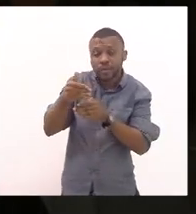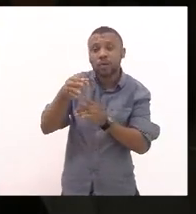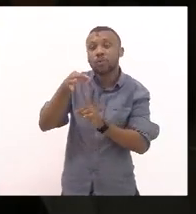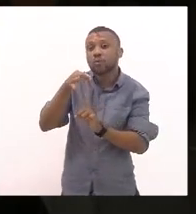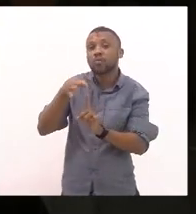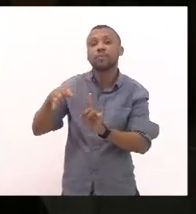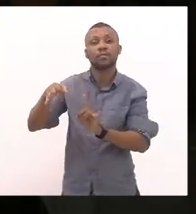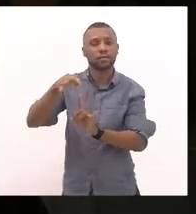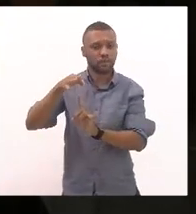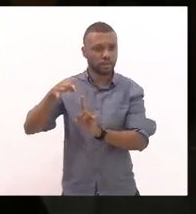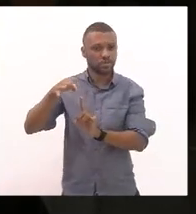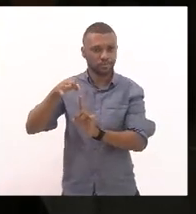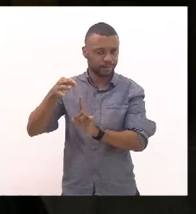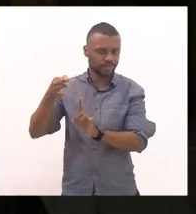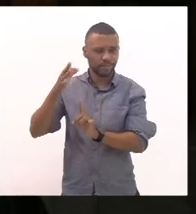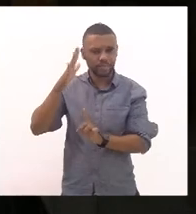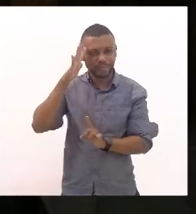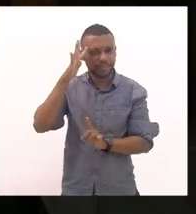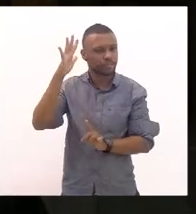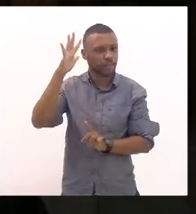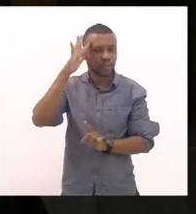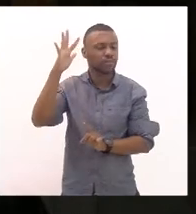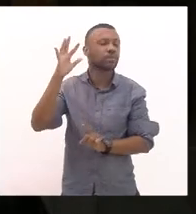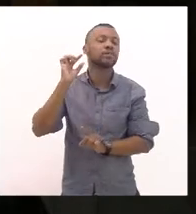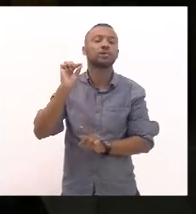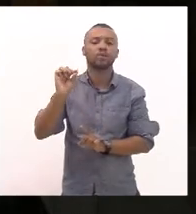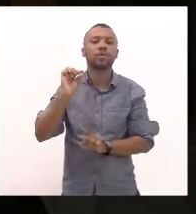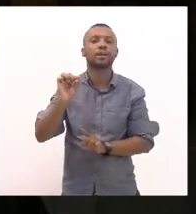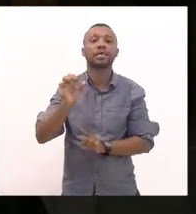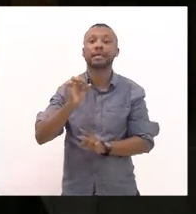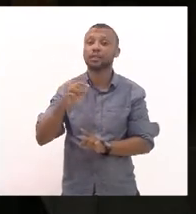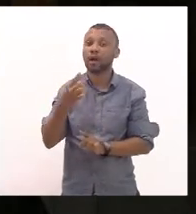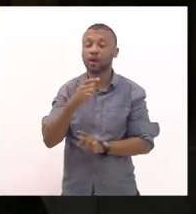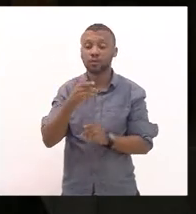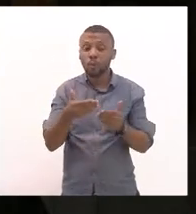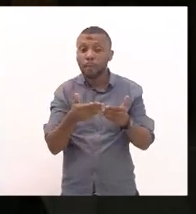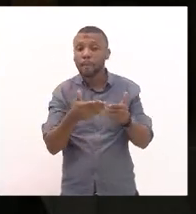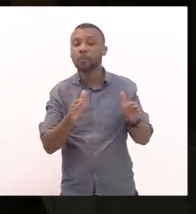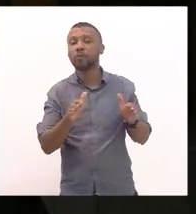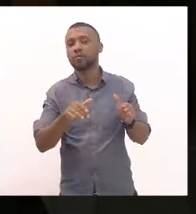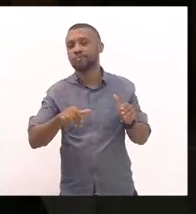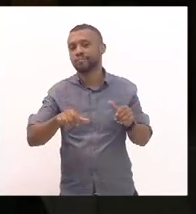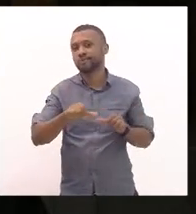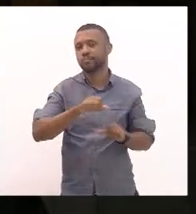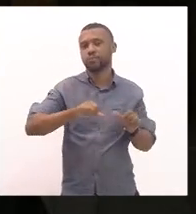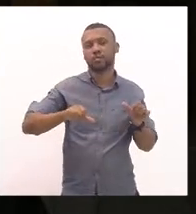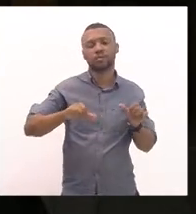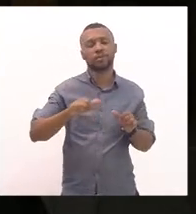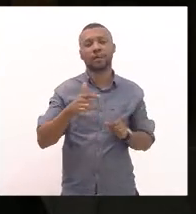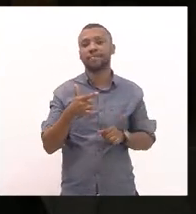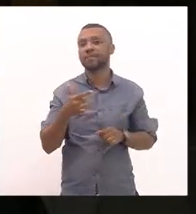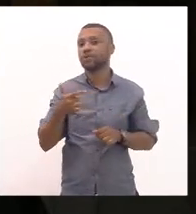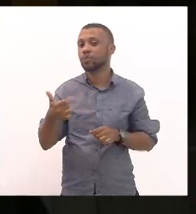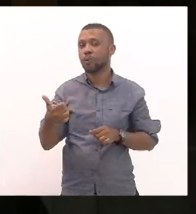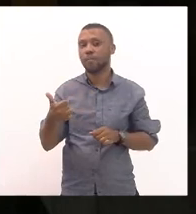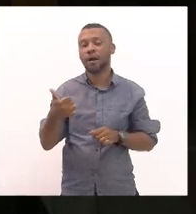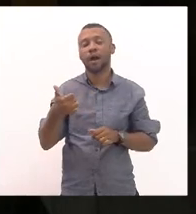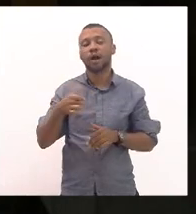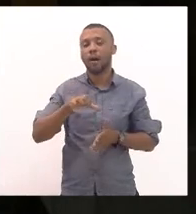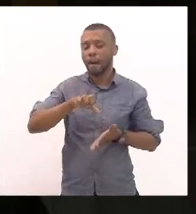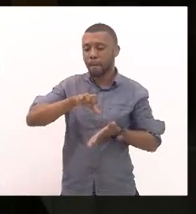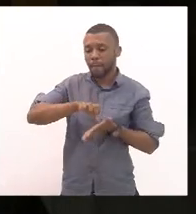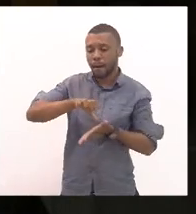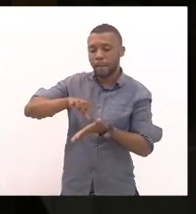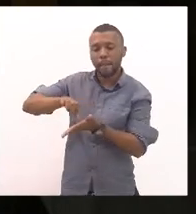Santo você imagina se nós não reabriremos às 21 horas unidades